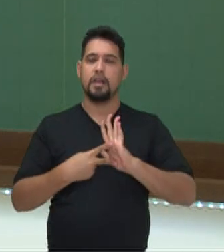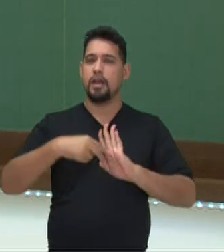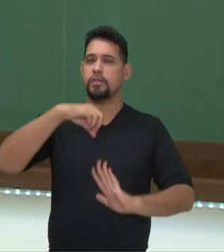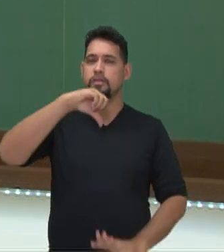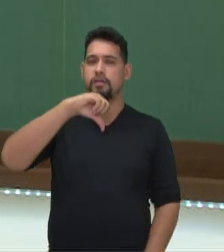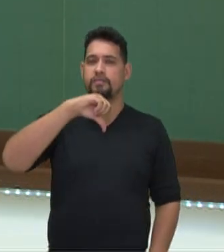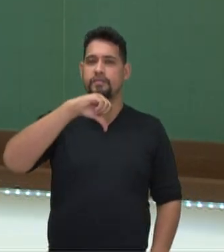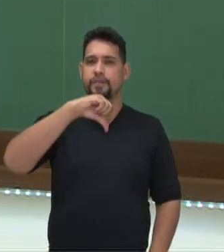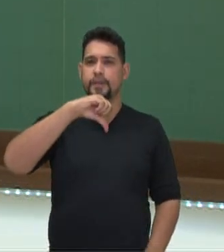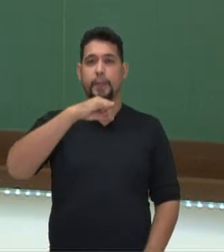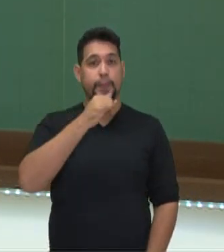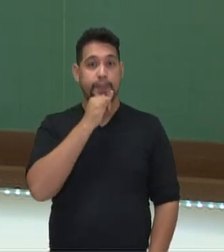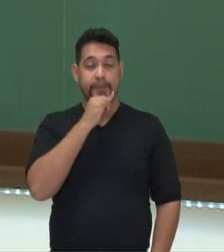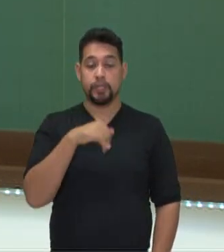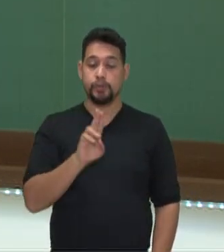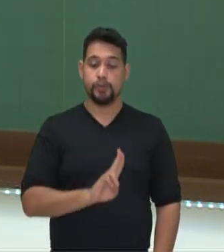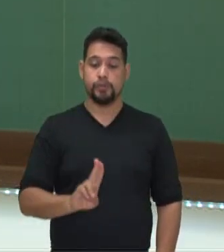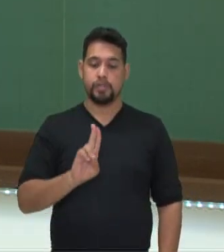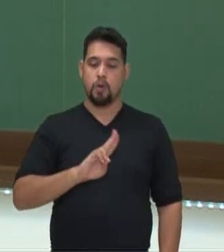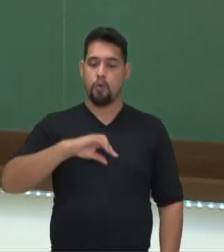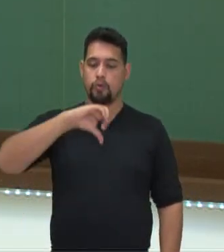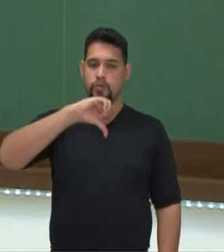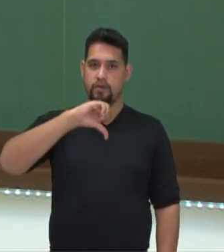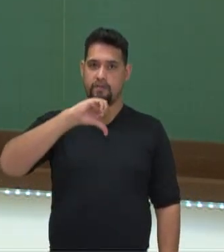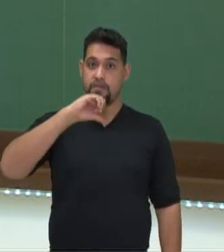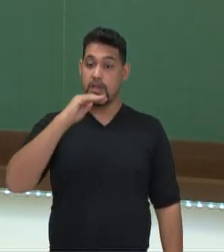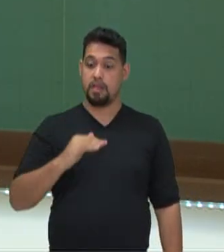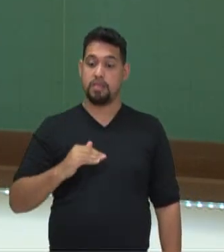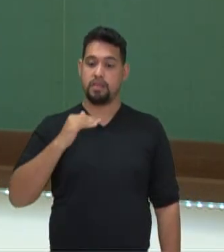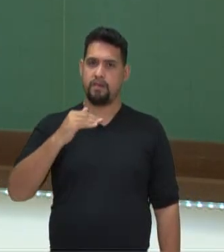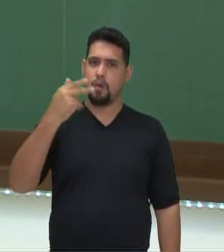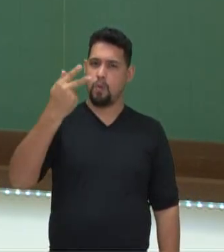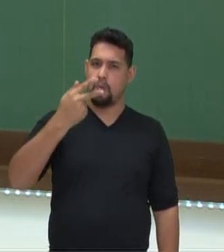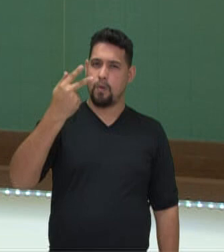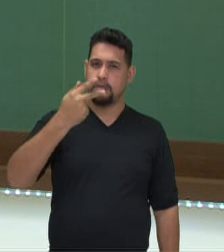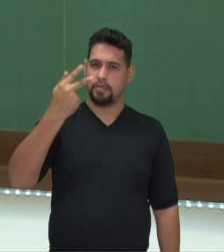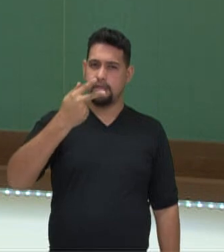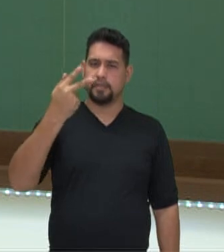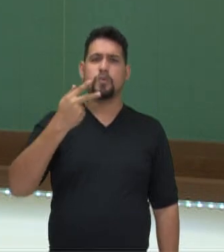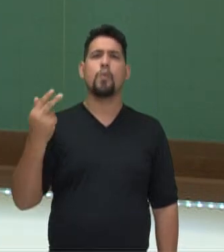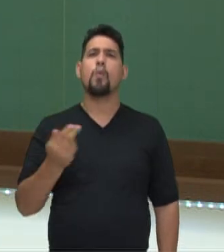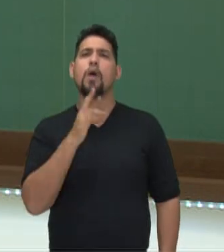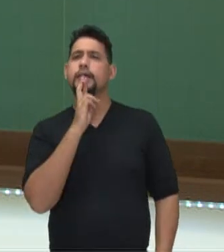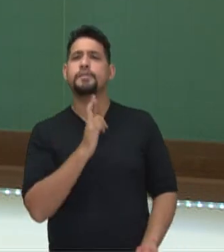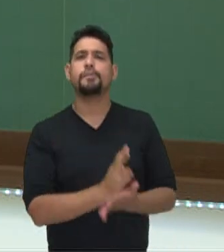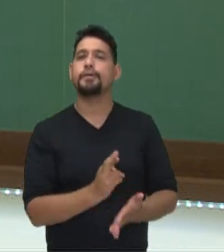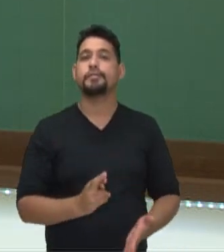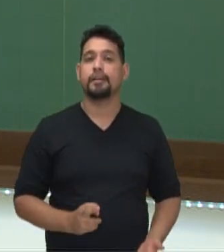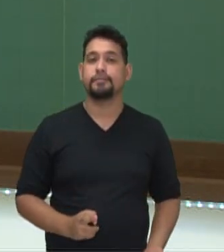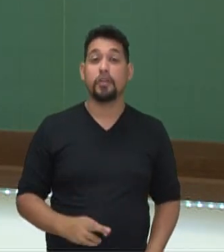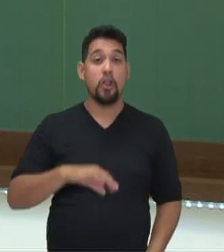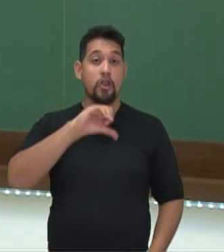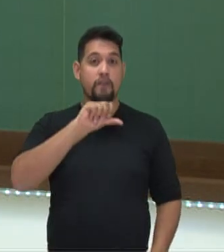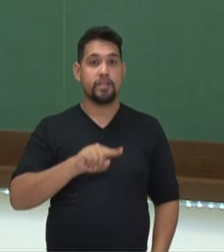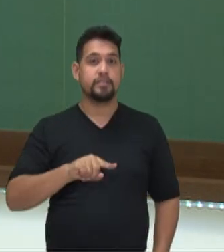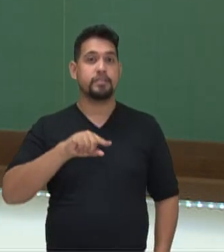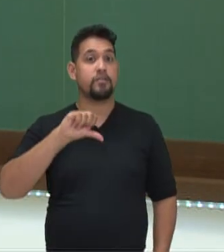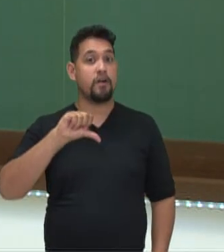Por quê? Se a gente pegar o 9 e elevar ao quadrado, quanto que ele vai dar? 9 vezes